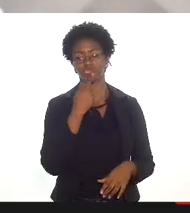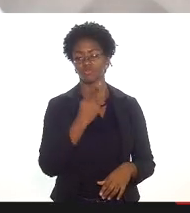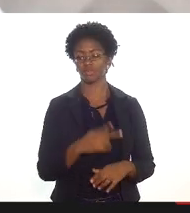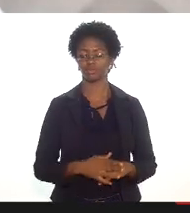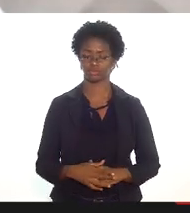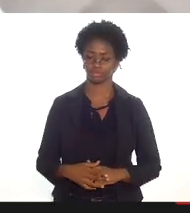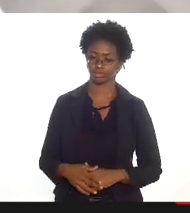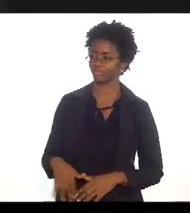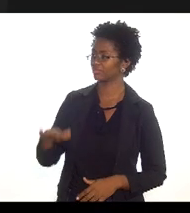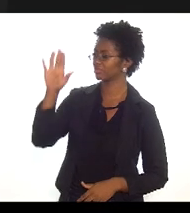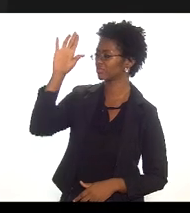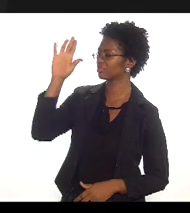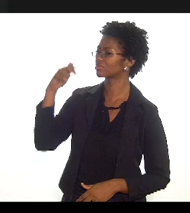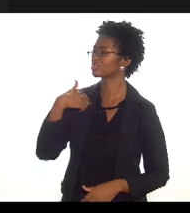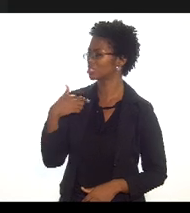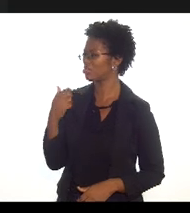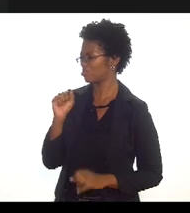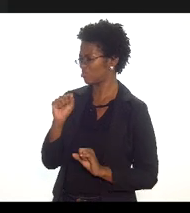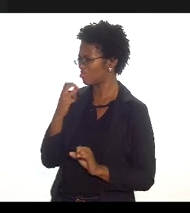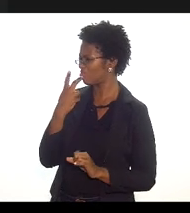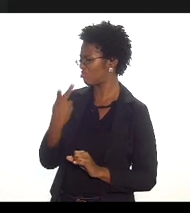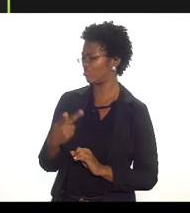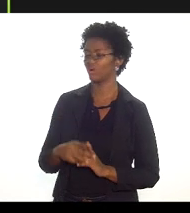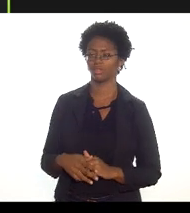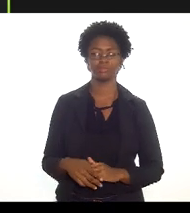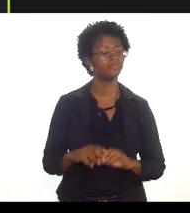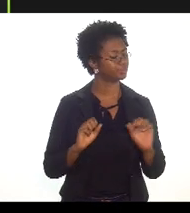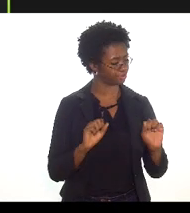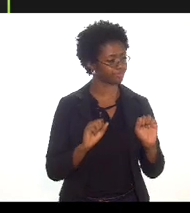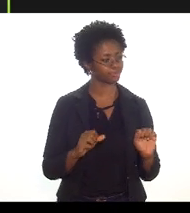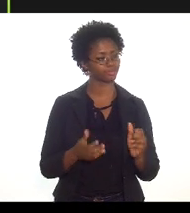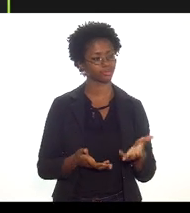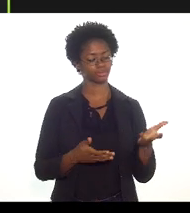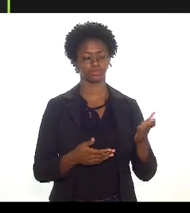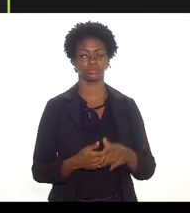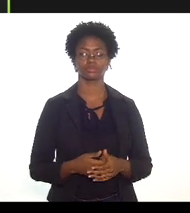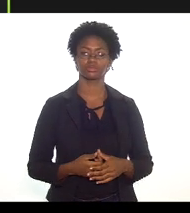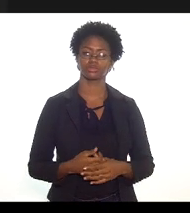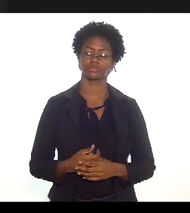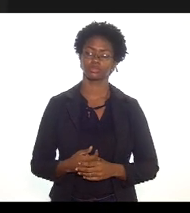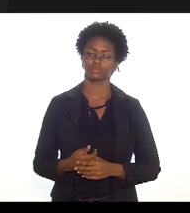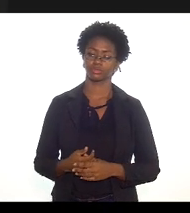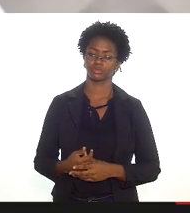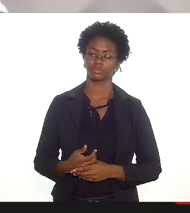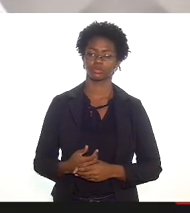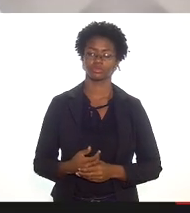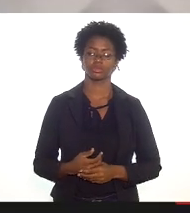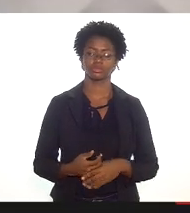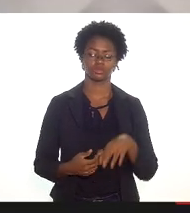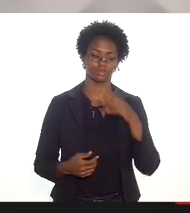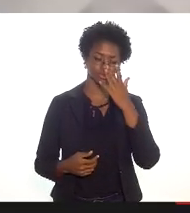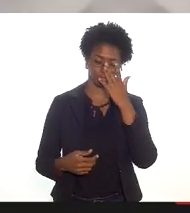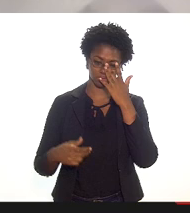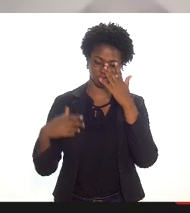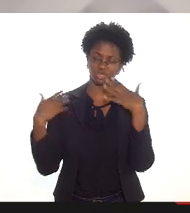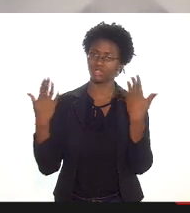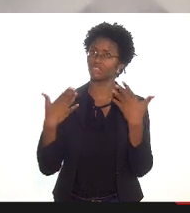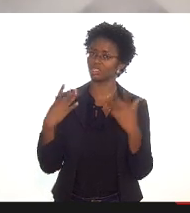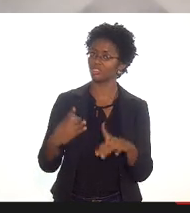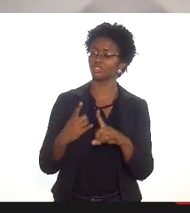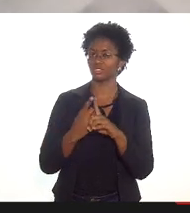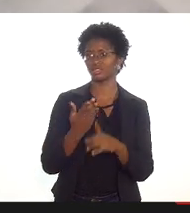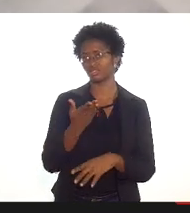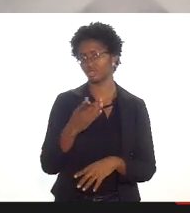me permite? Pois não, deputada Marta Rocha. É, doutora Raquel, uma alegria lhe ver aqui. A